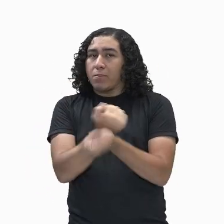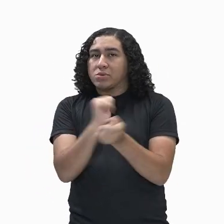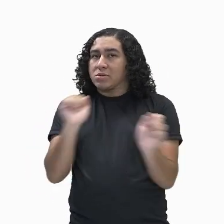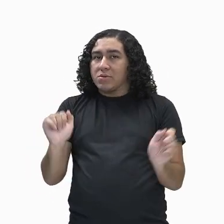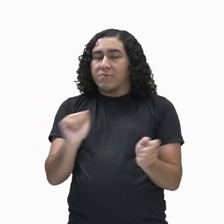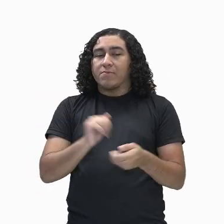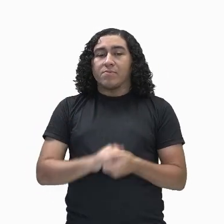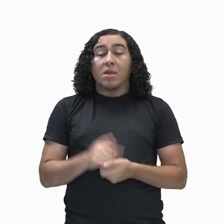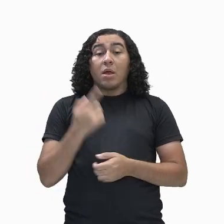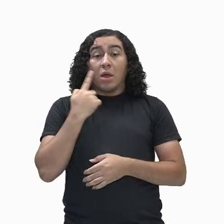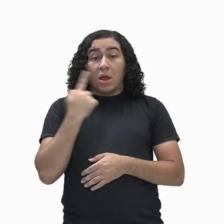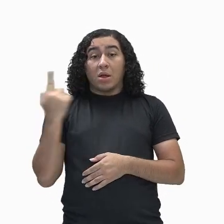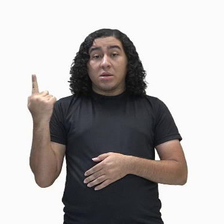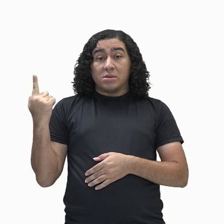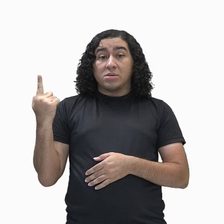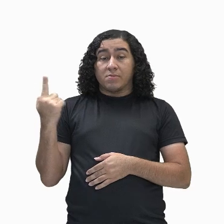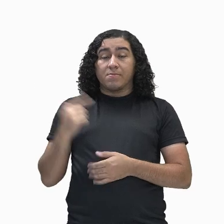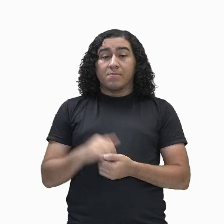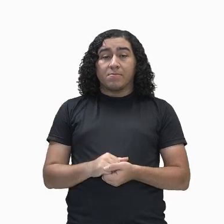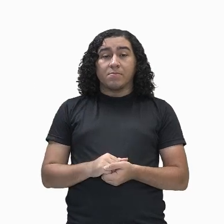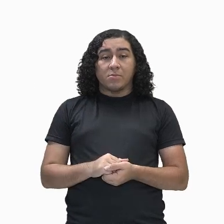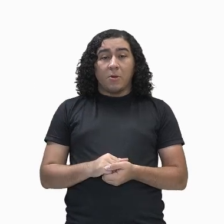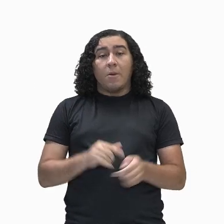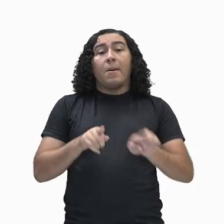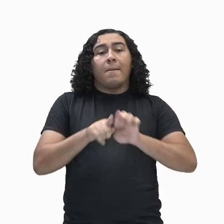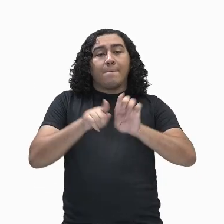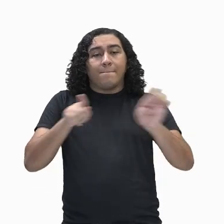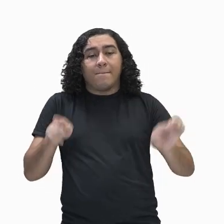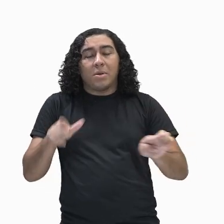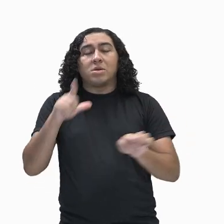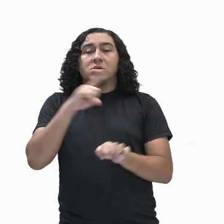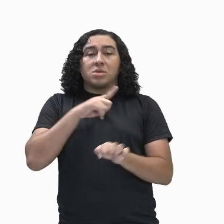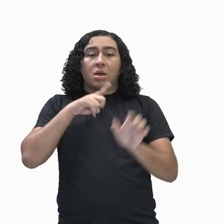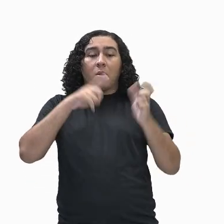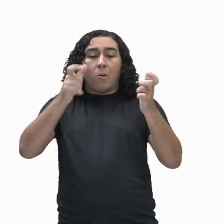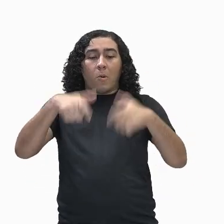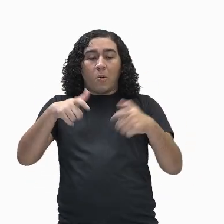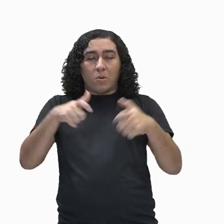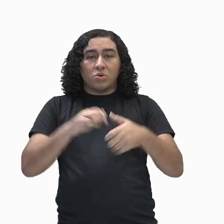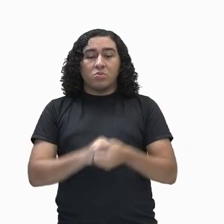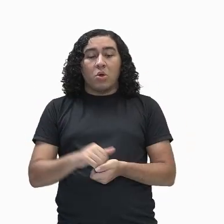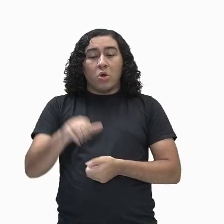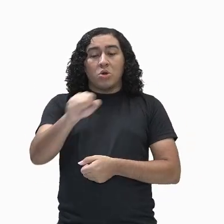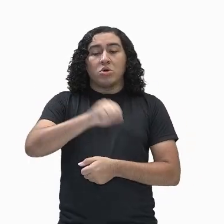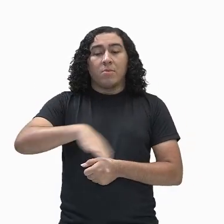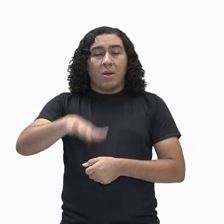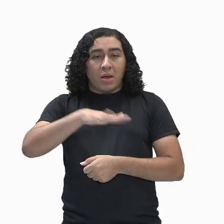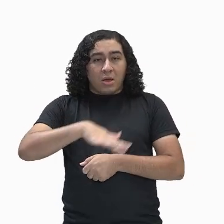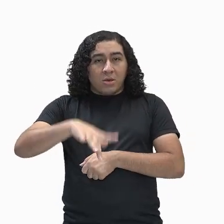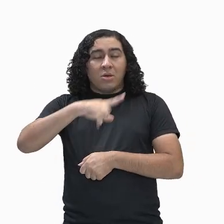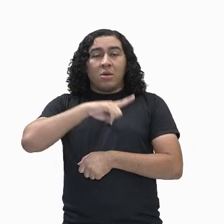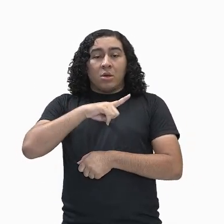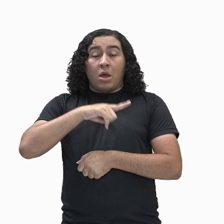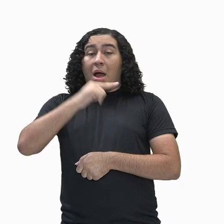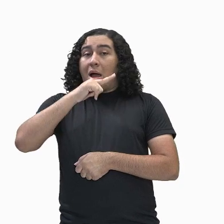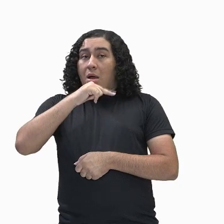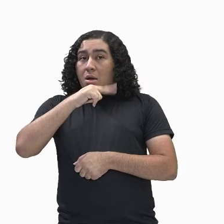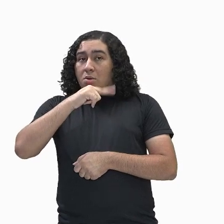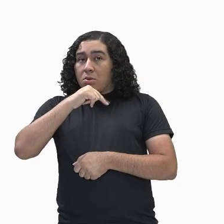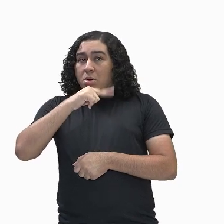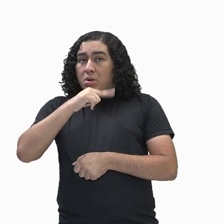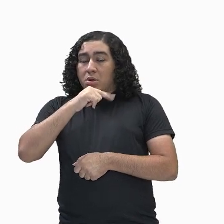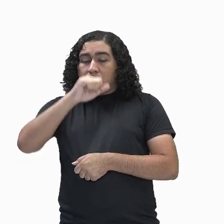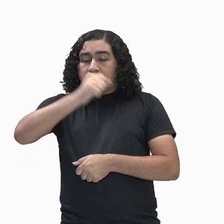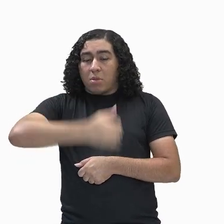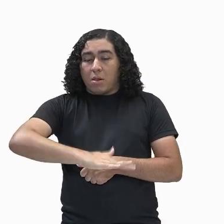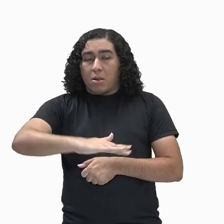esse protista ou esse protozoário, né? Mas ele vai estar presente ali em ambientes onde existe água. Esse aí que